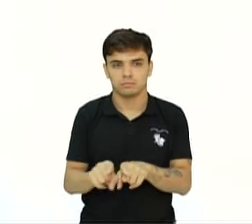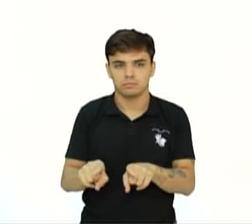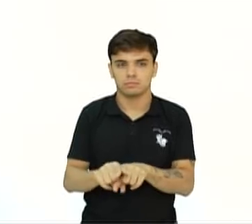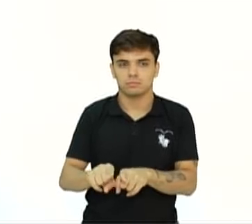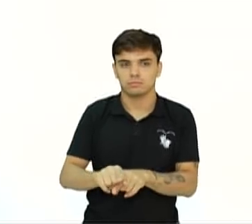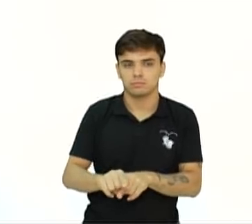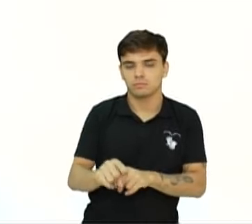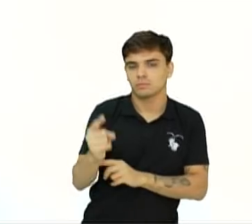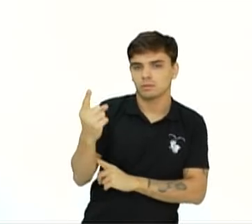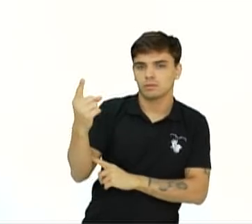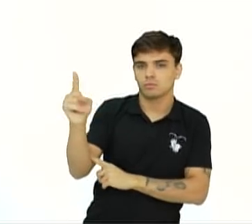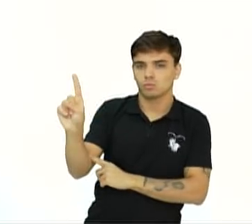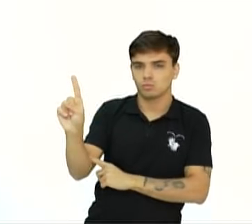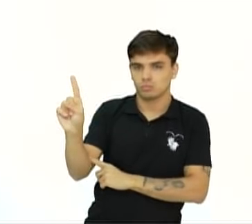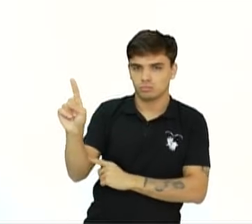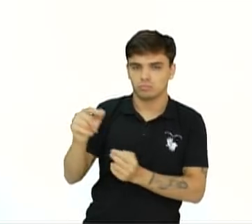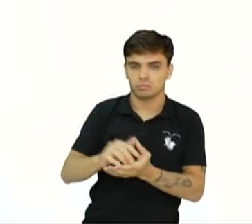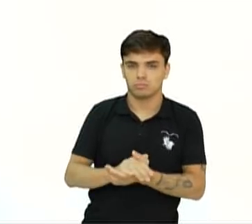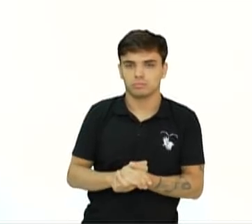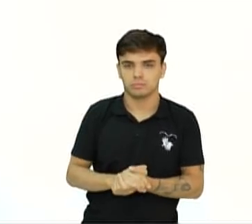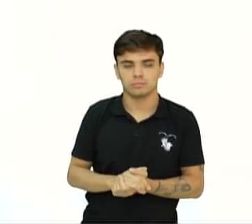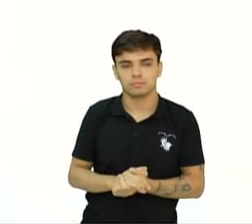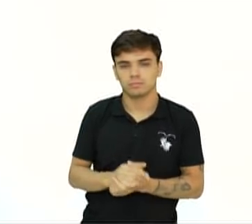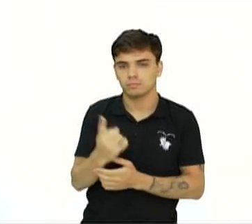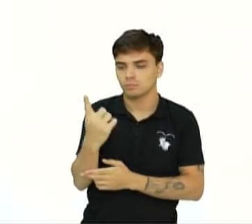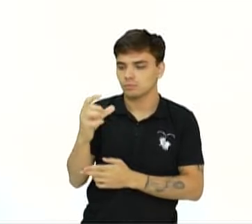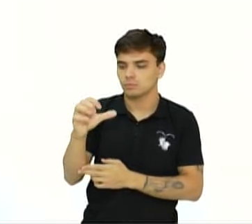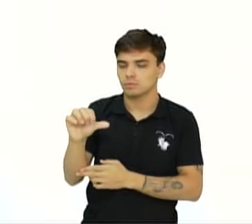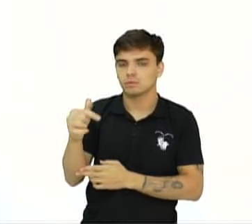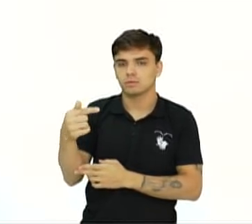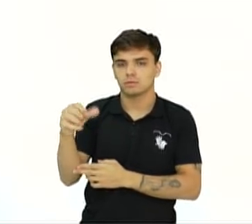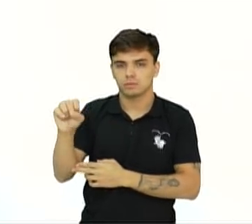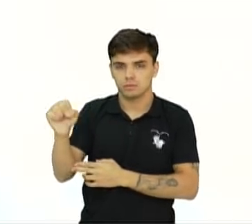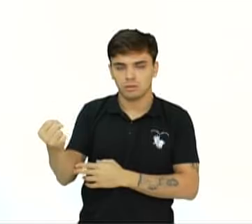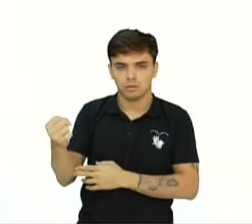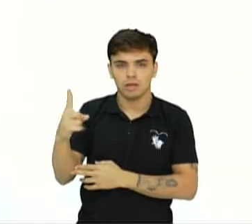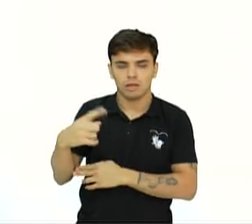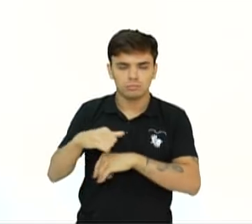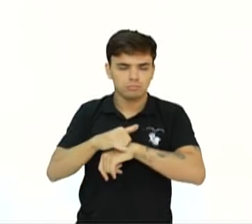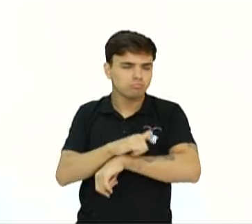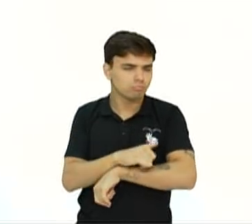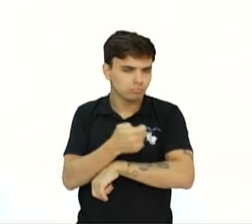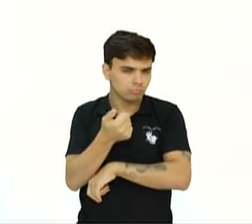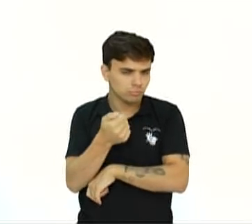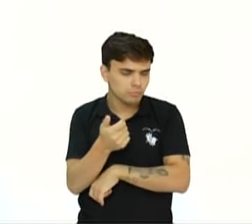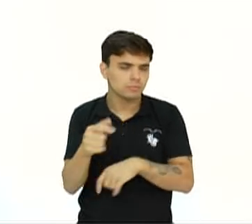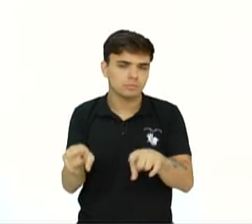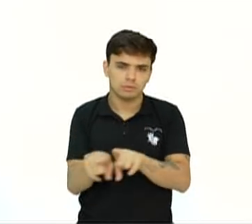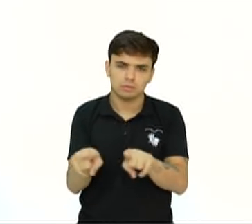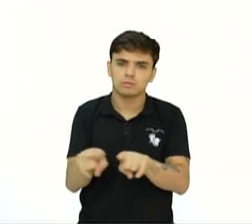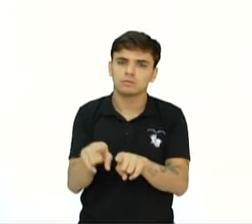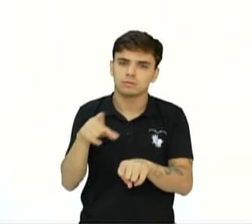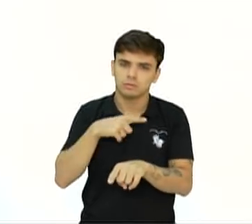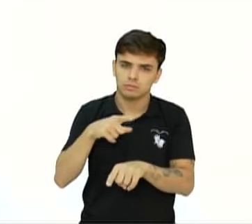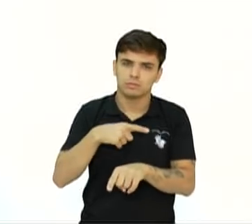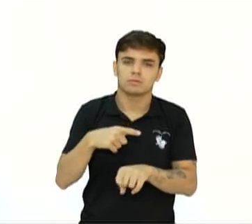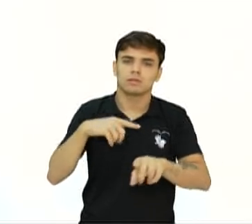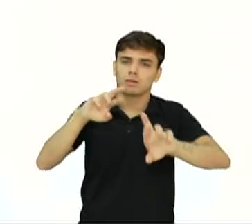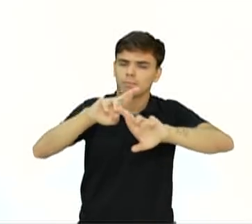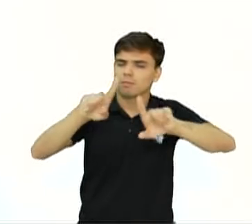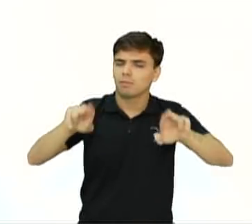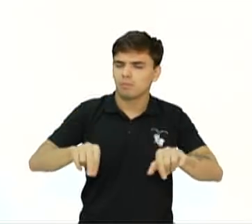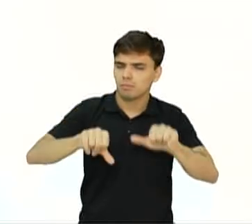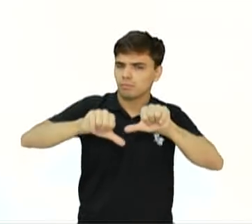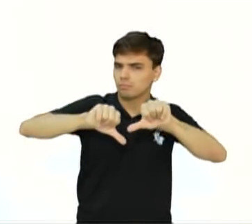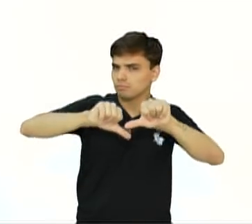Lisa by Fernando Botelho, de 1978. Uma Mona Lisa que também é um pouco mais gordinha, então foram feitas diversas